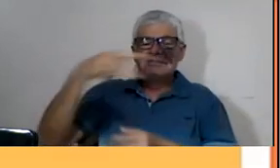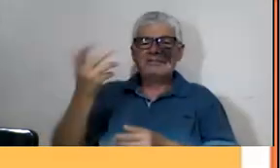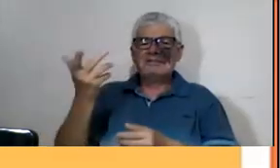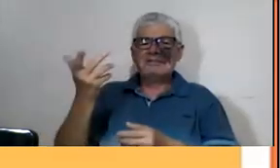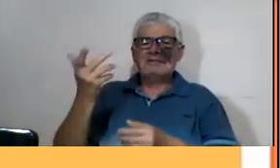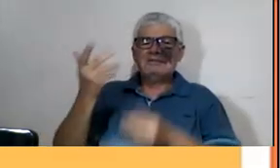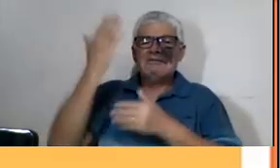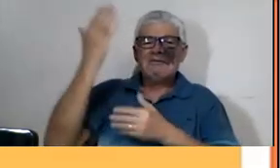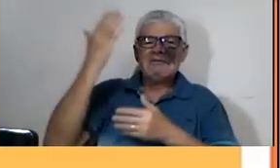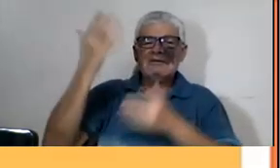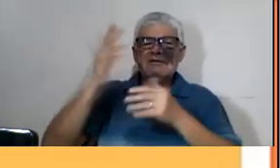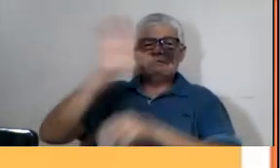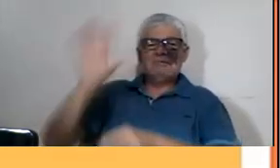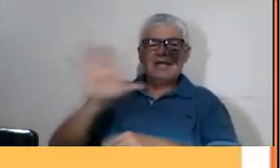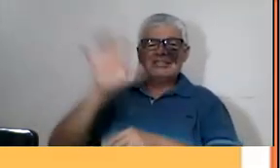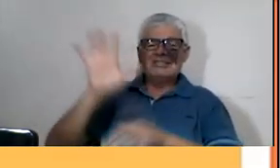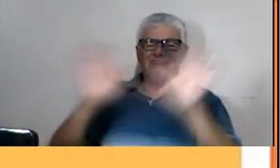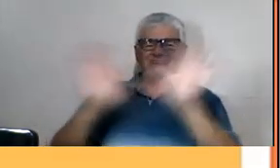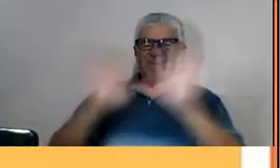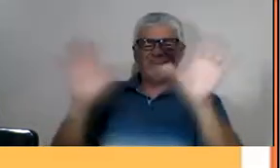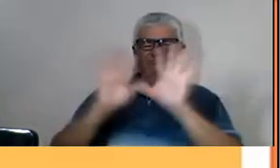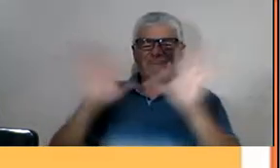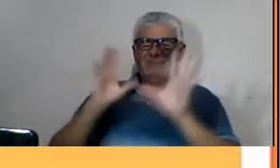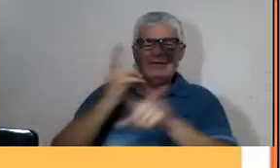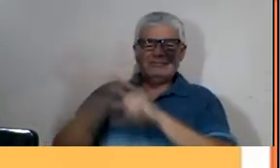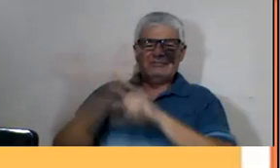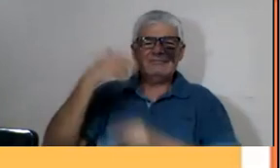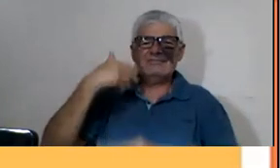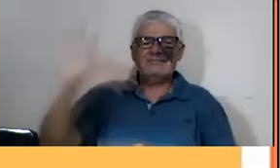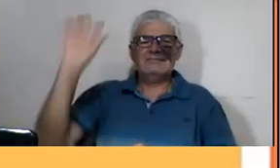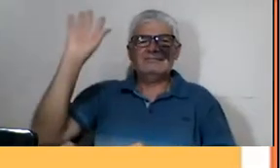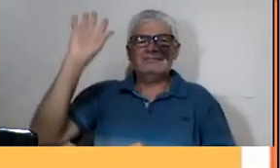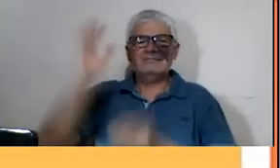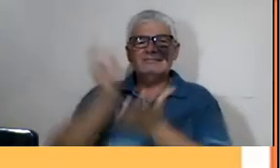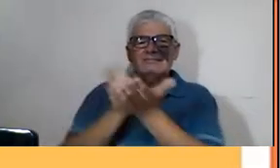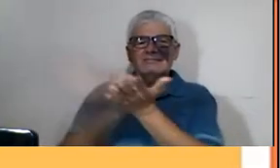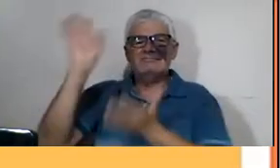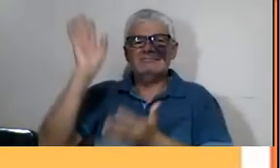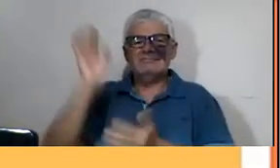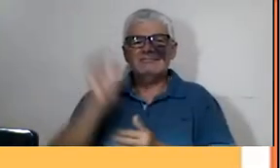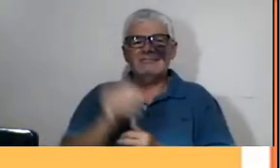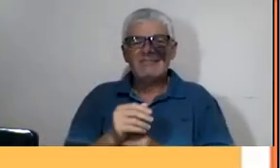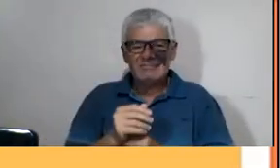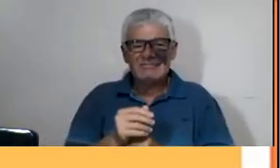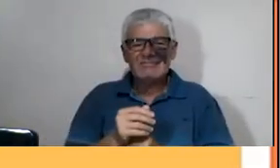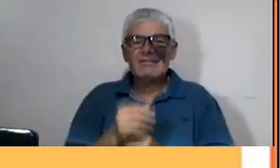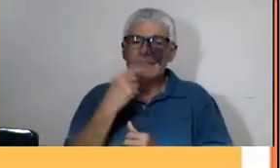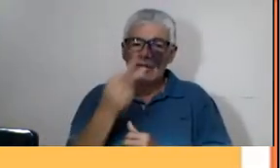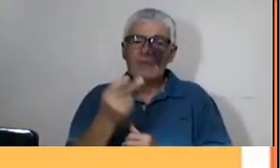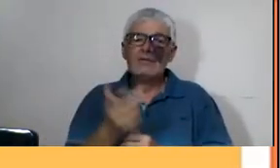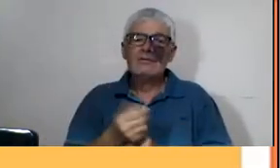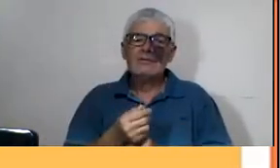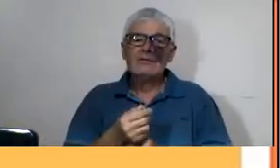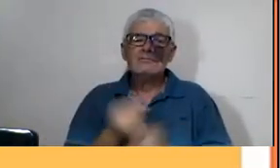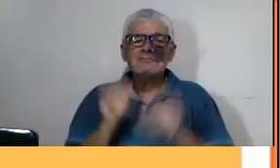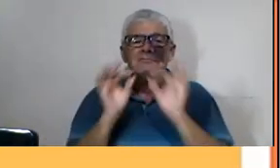seria menor, mas o Ageu disse que ele seria cheio da glória, porque